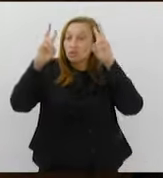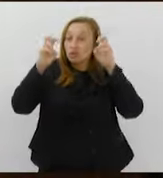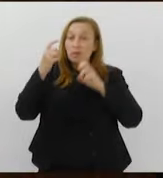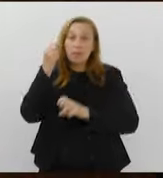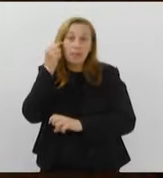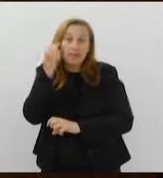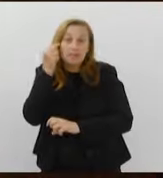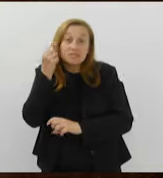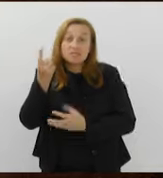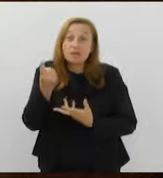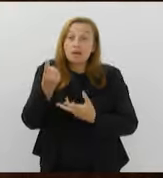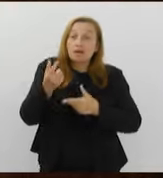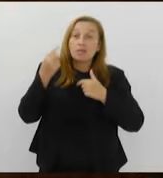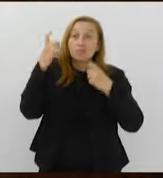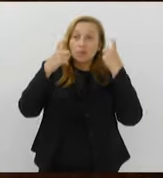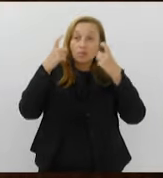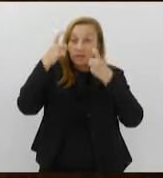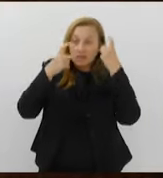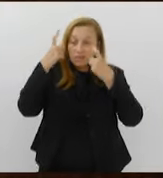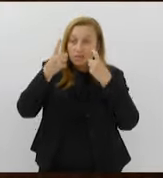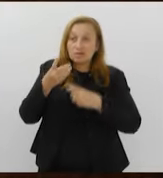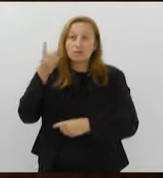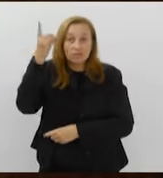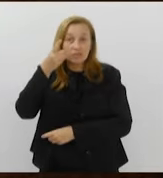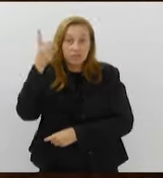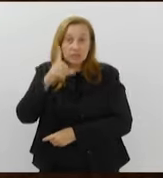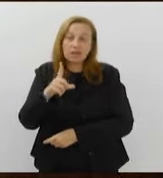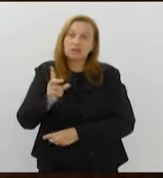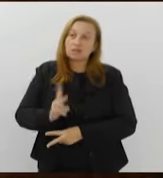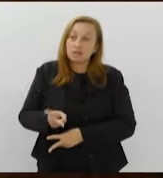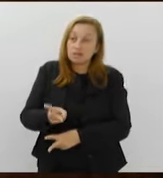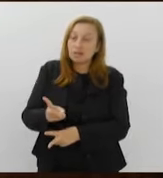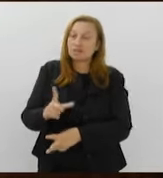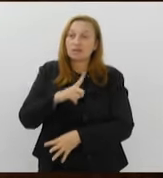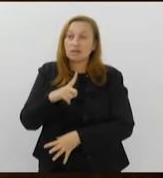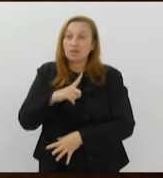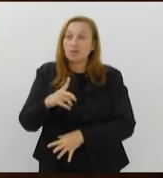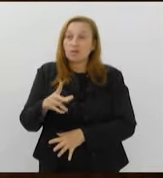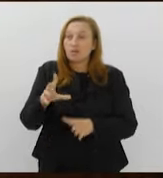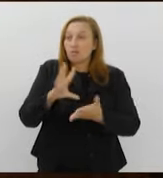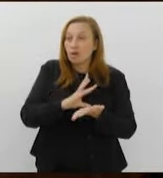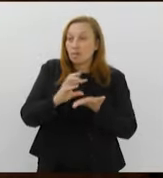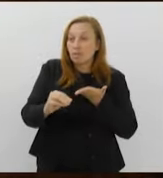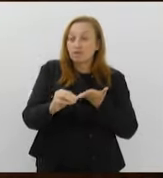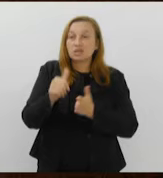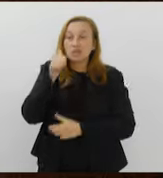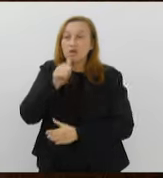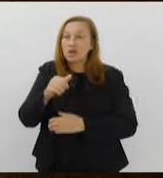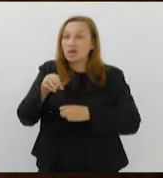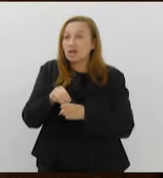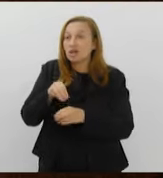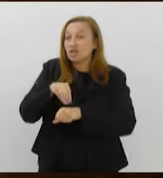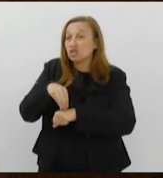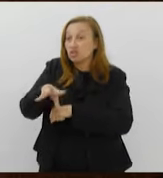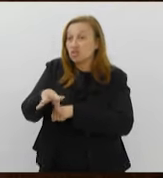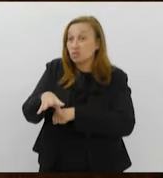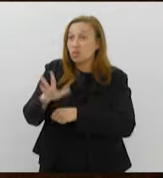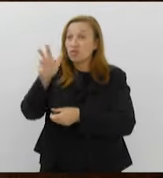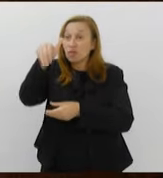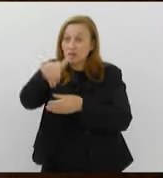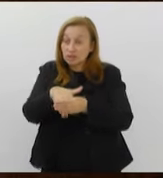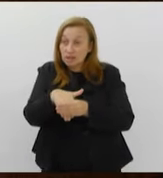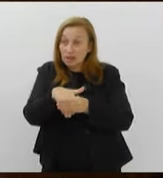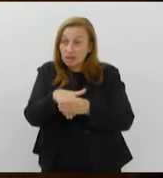pela preocupação que a deputada sempre teve com a pauta da mulher. E ela nos indicou, né, Renata, que